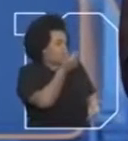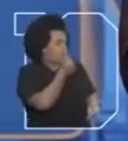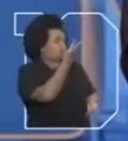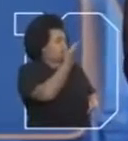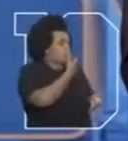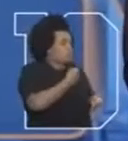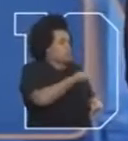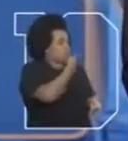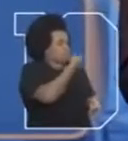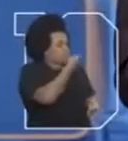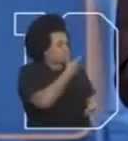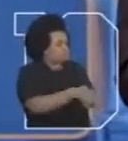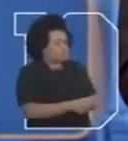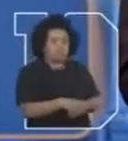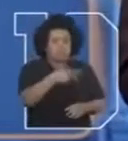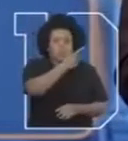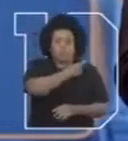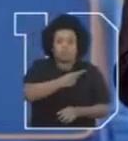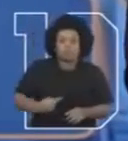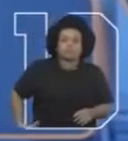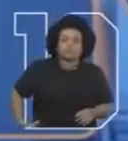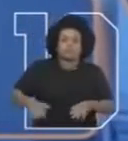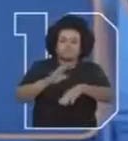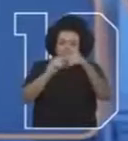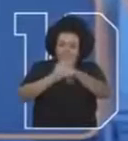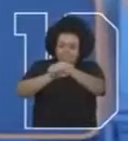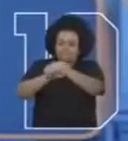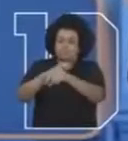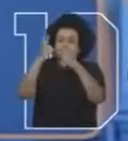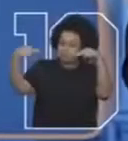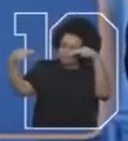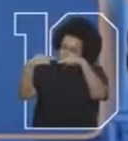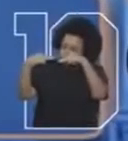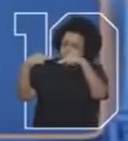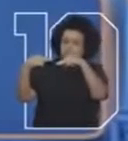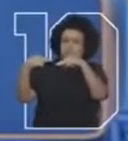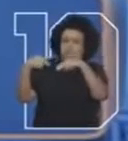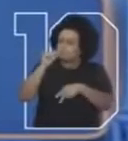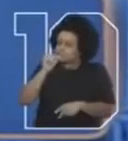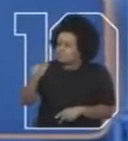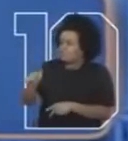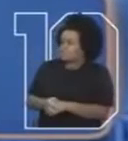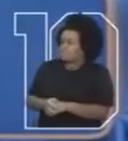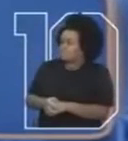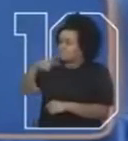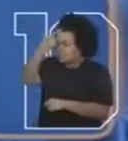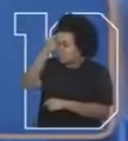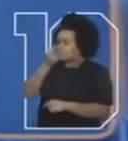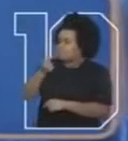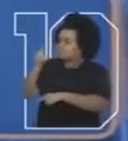de comida, contas e remédios? O presidente colocou a mão no meu braço, olhou nos meus olhos e